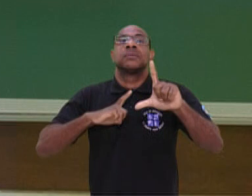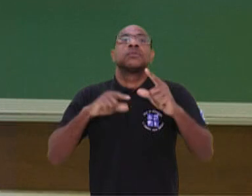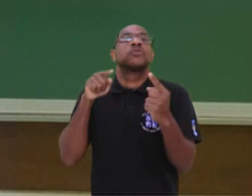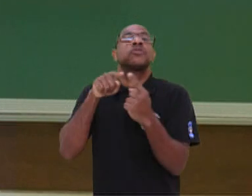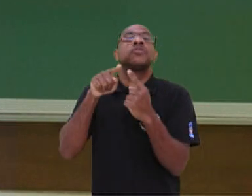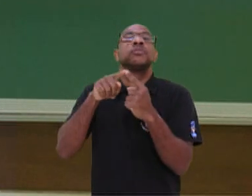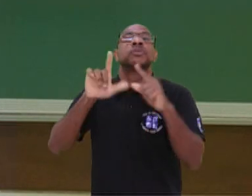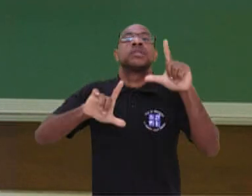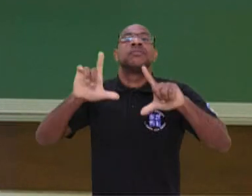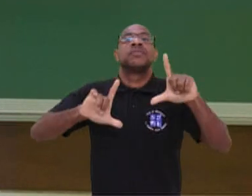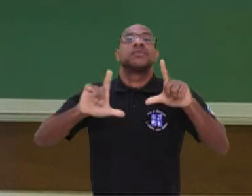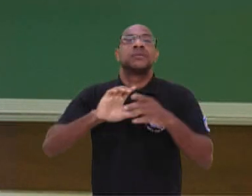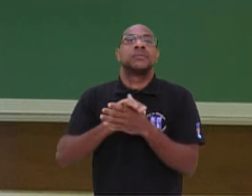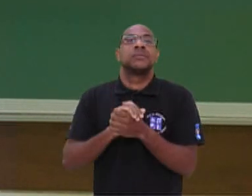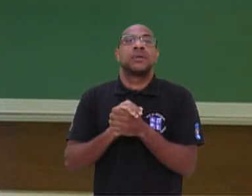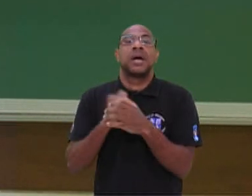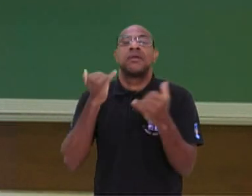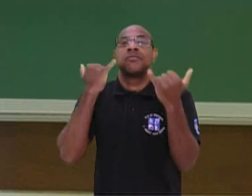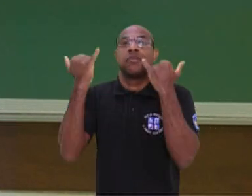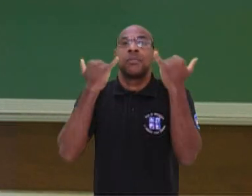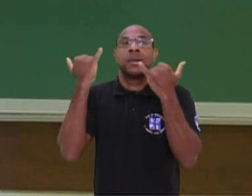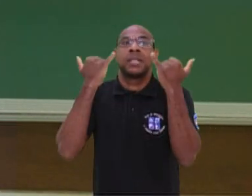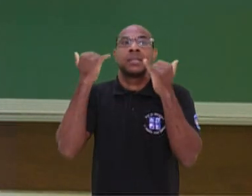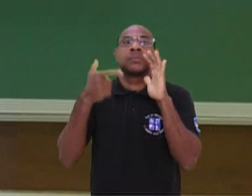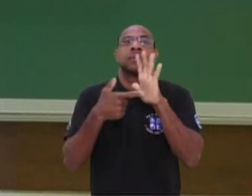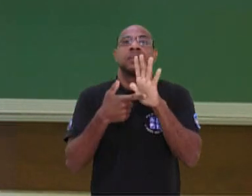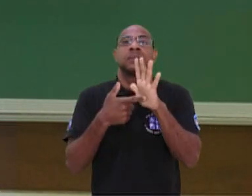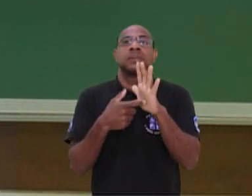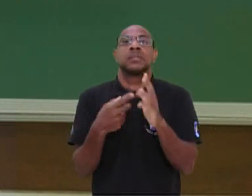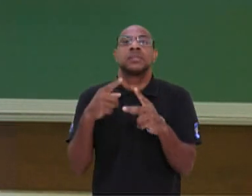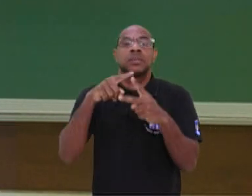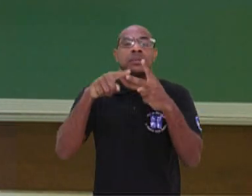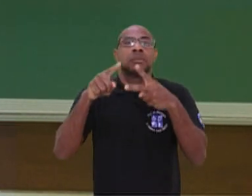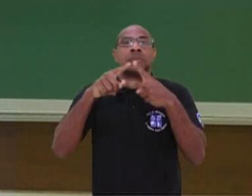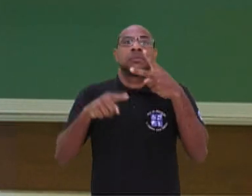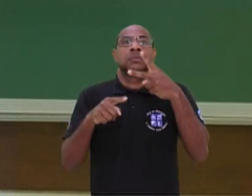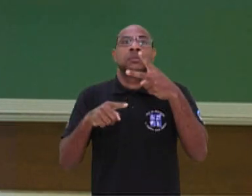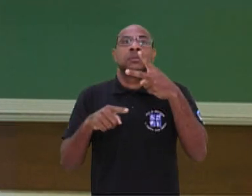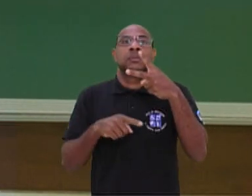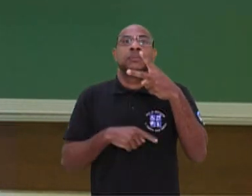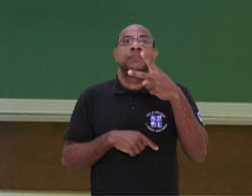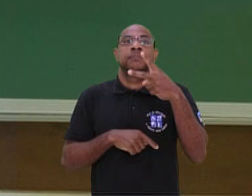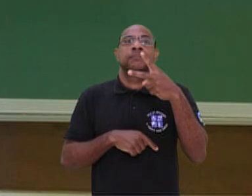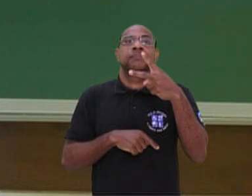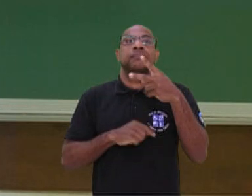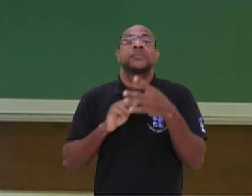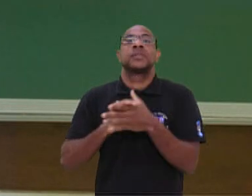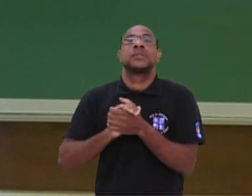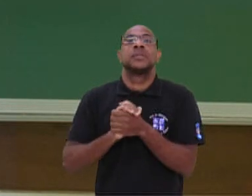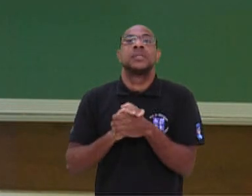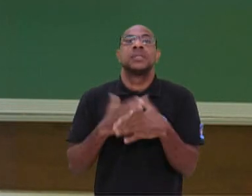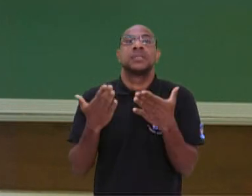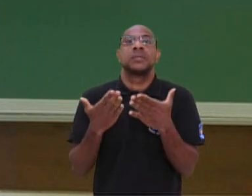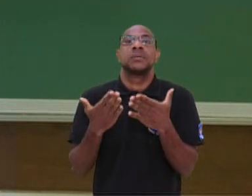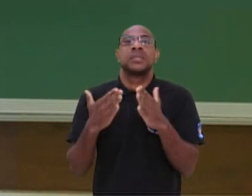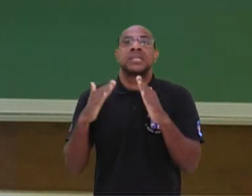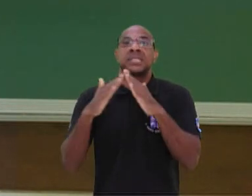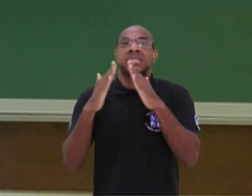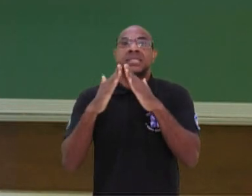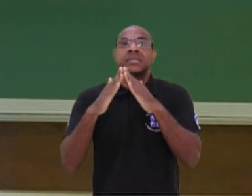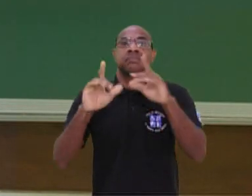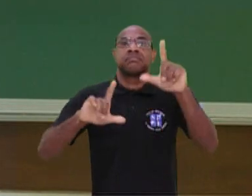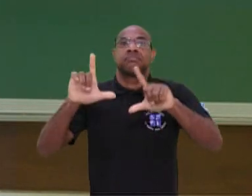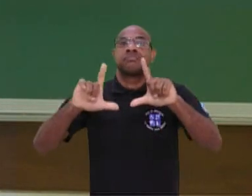televisão. Veja que a informação traz 2 parâmetros. Televisão está em quase todos os domicílios, mas